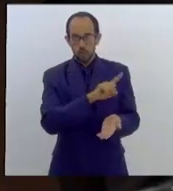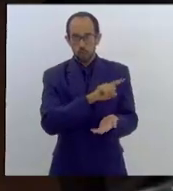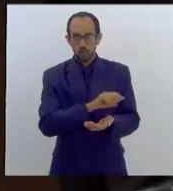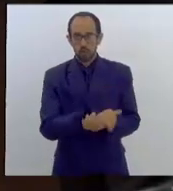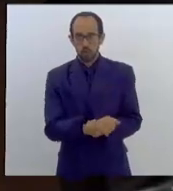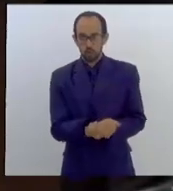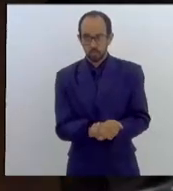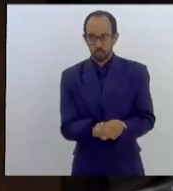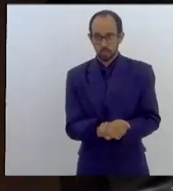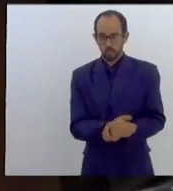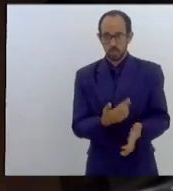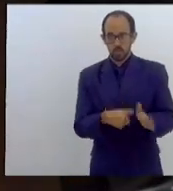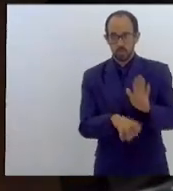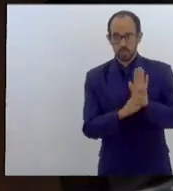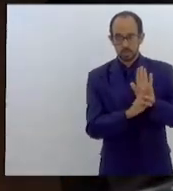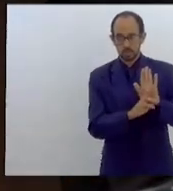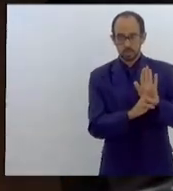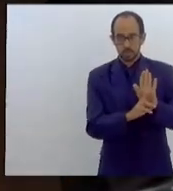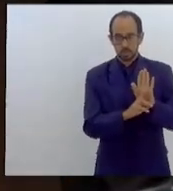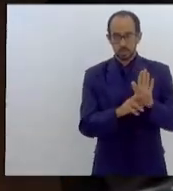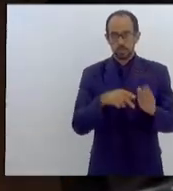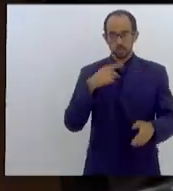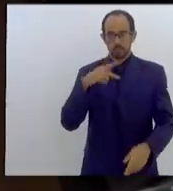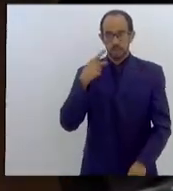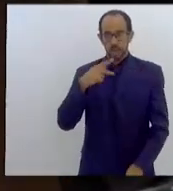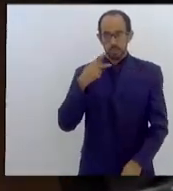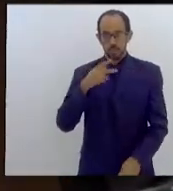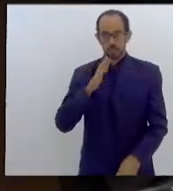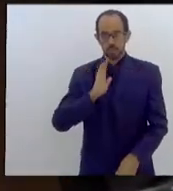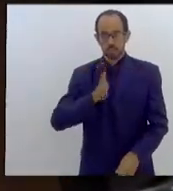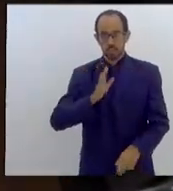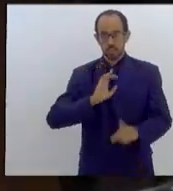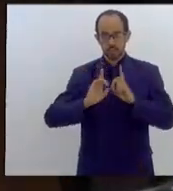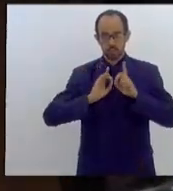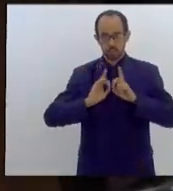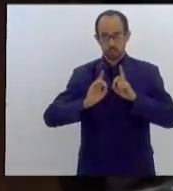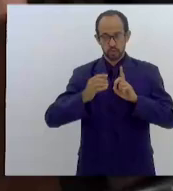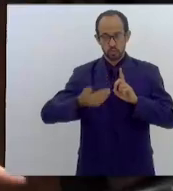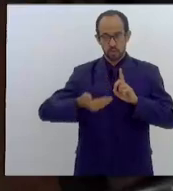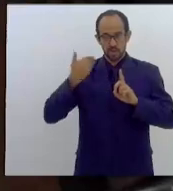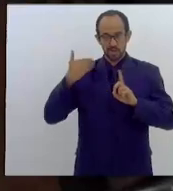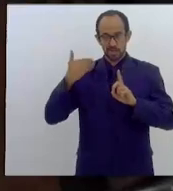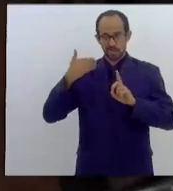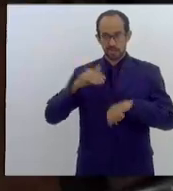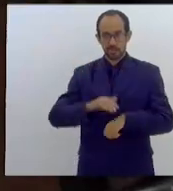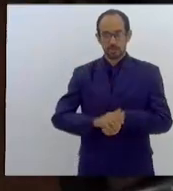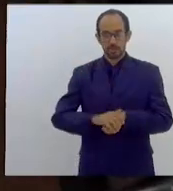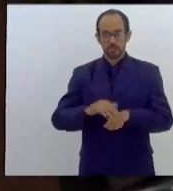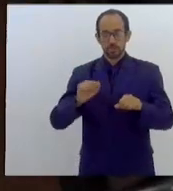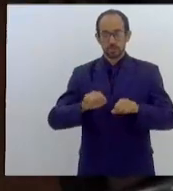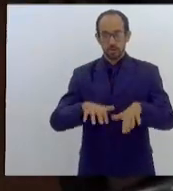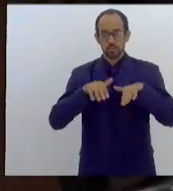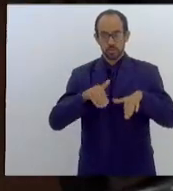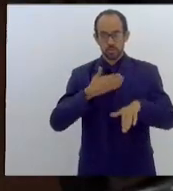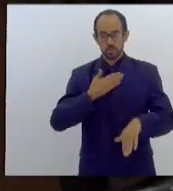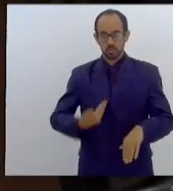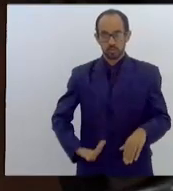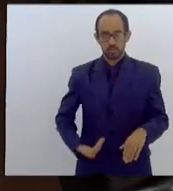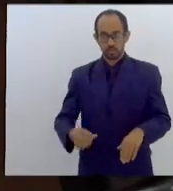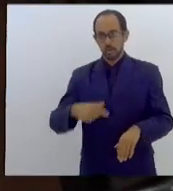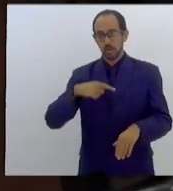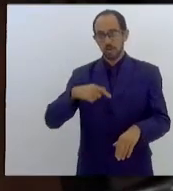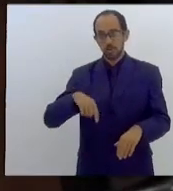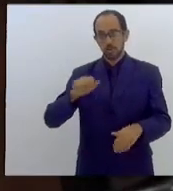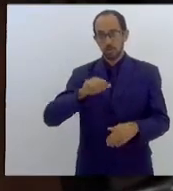do parlamento, e essa questão já sido discutida anteriormente, através de audiência pública, o André lá tem o meu